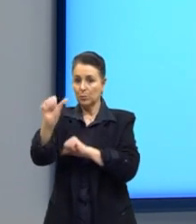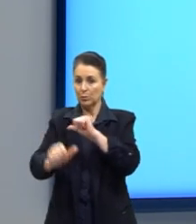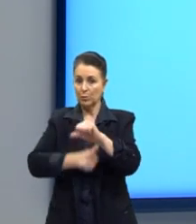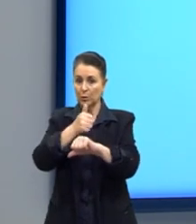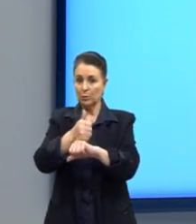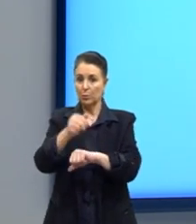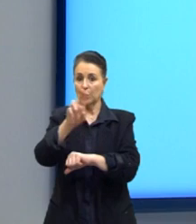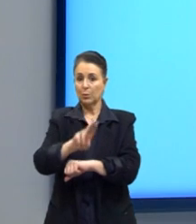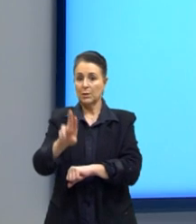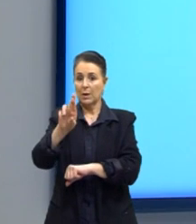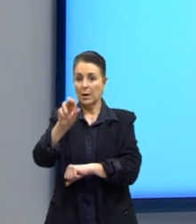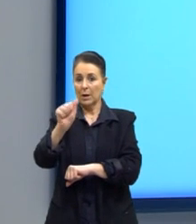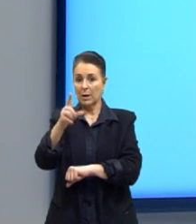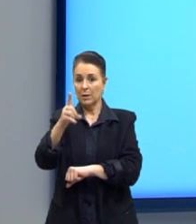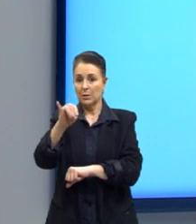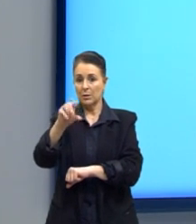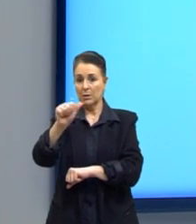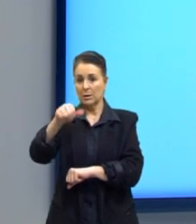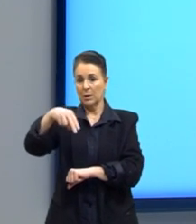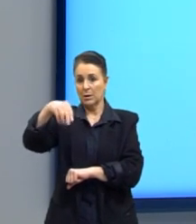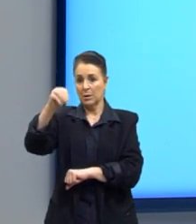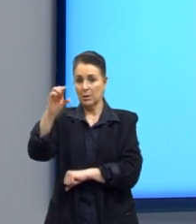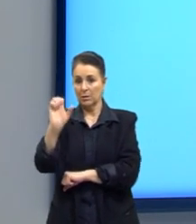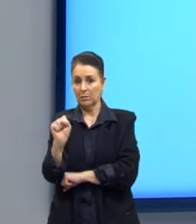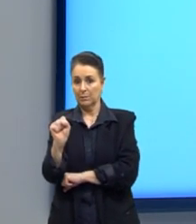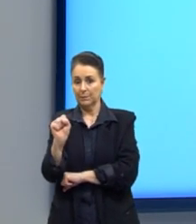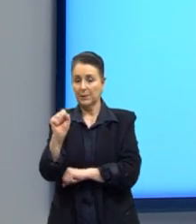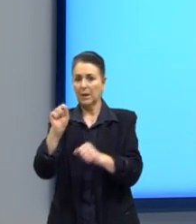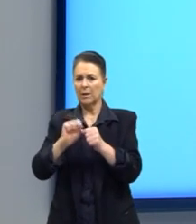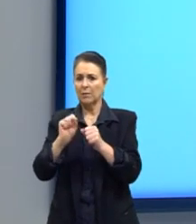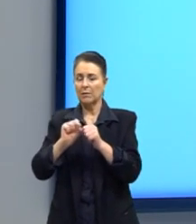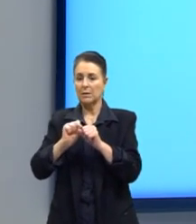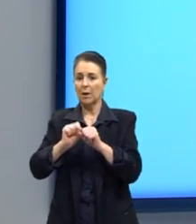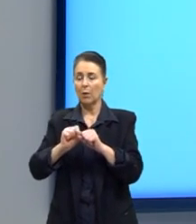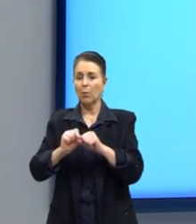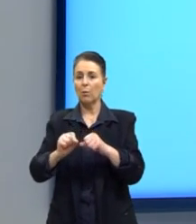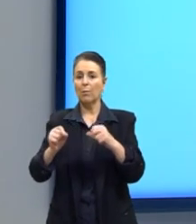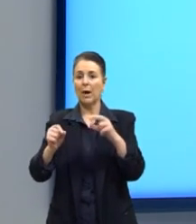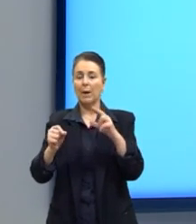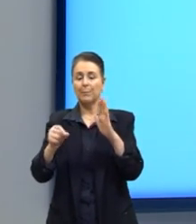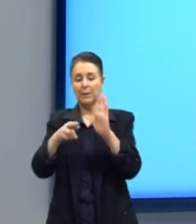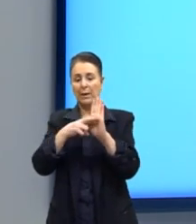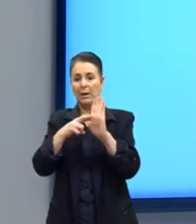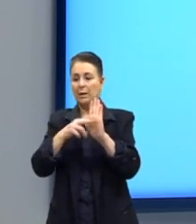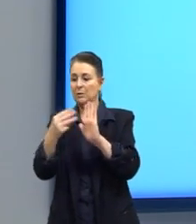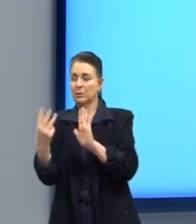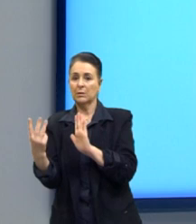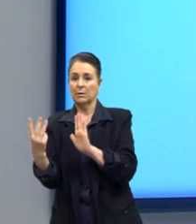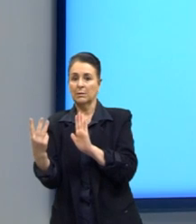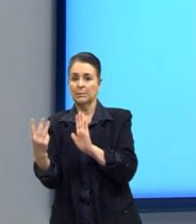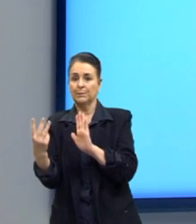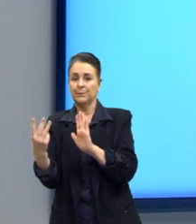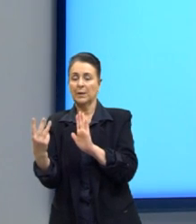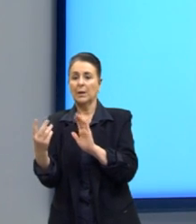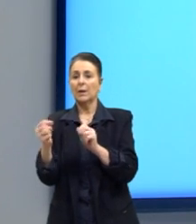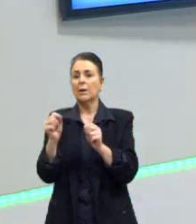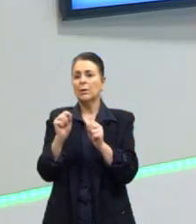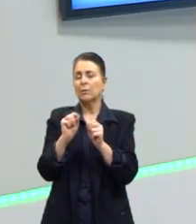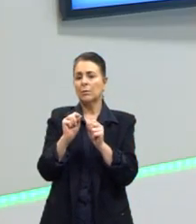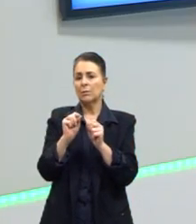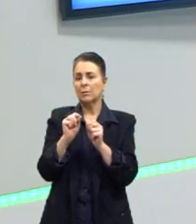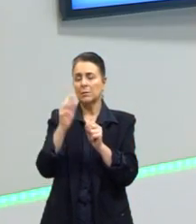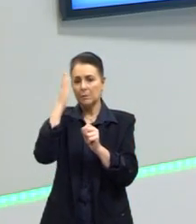o que que nós podemos pensar até fazer uma regrinha de três quando for necessário mas nós sabemos